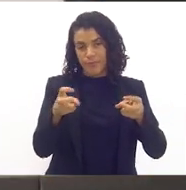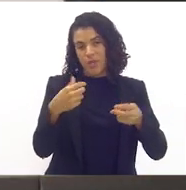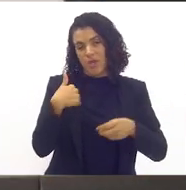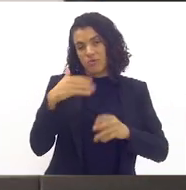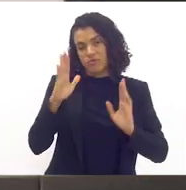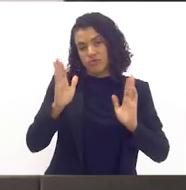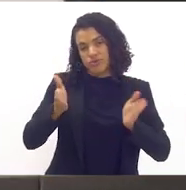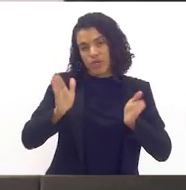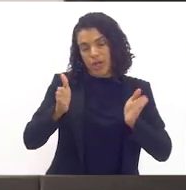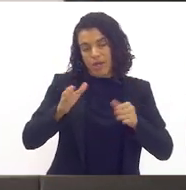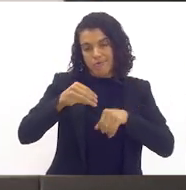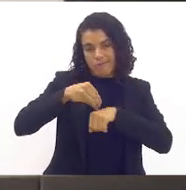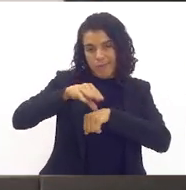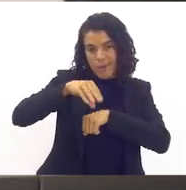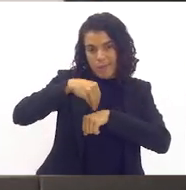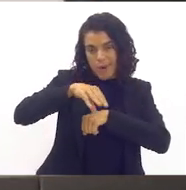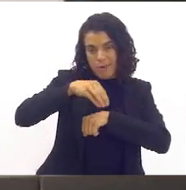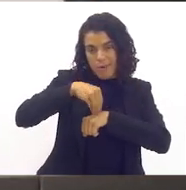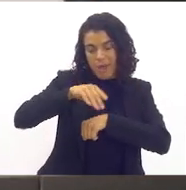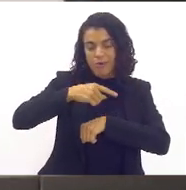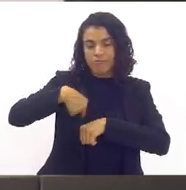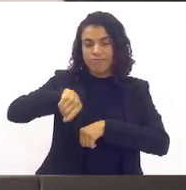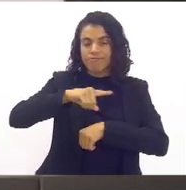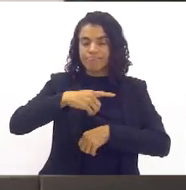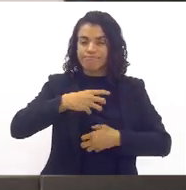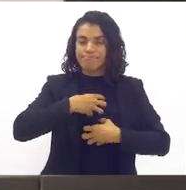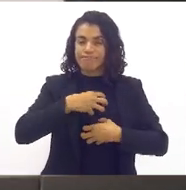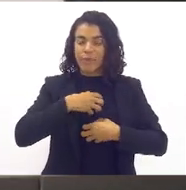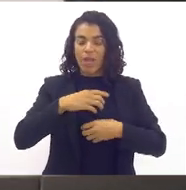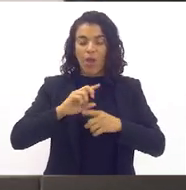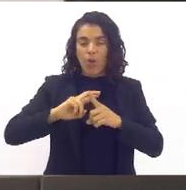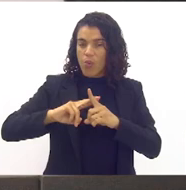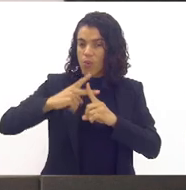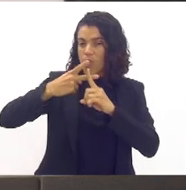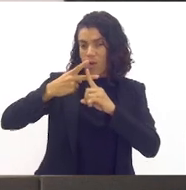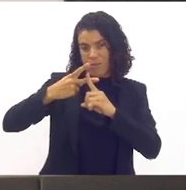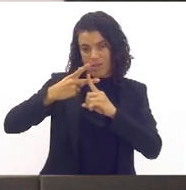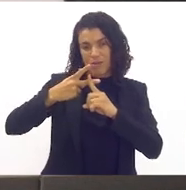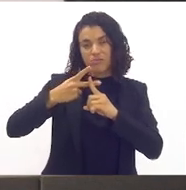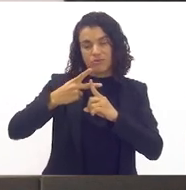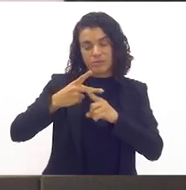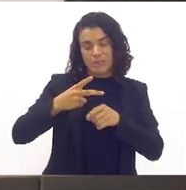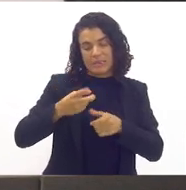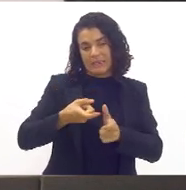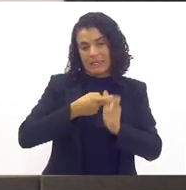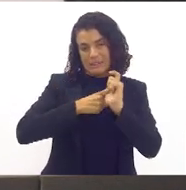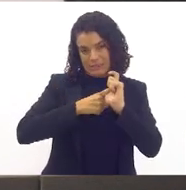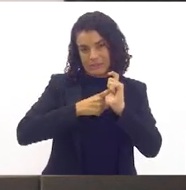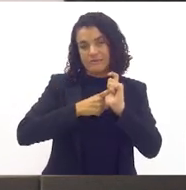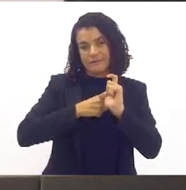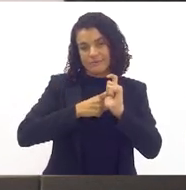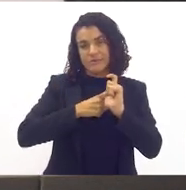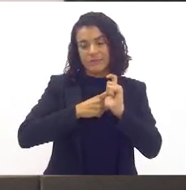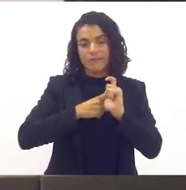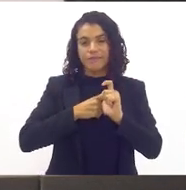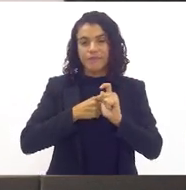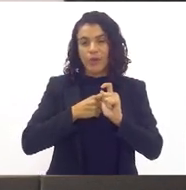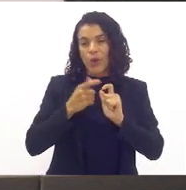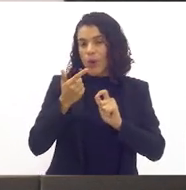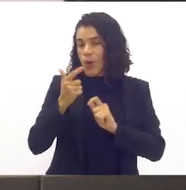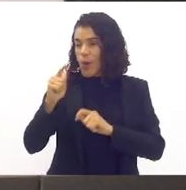certeza que é sensível a todos, que é realmente o aumento do estoque da dívida, né, enquanto as outras estão